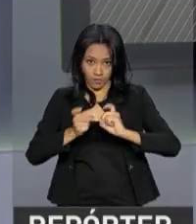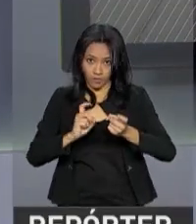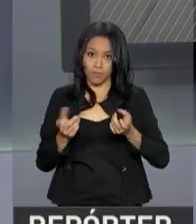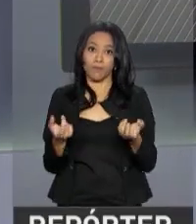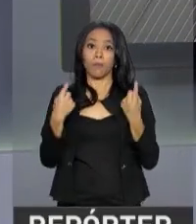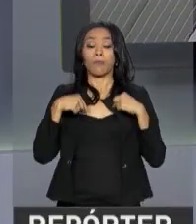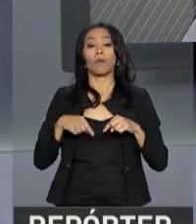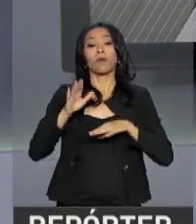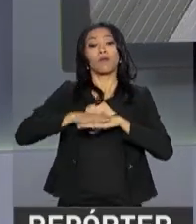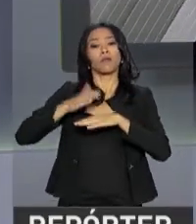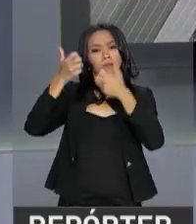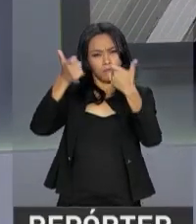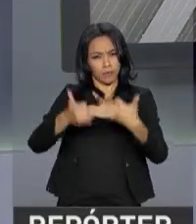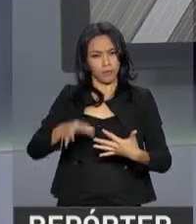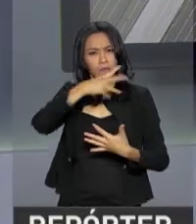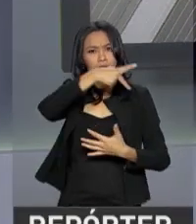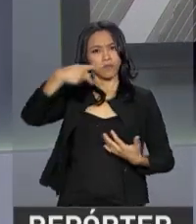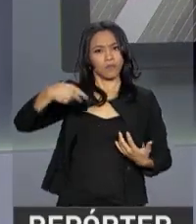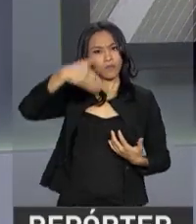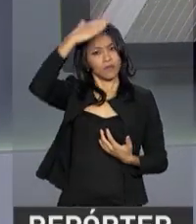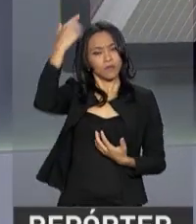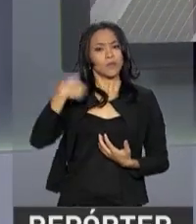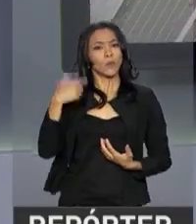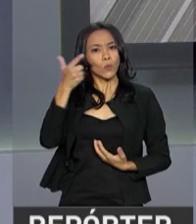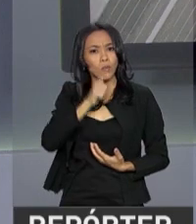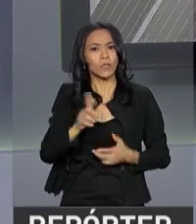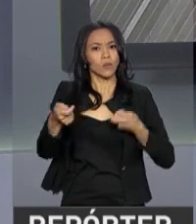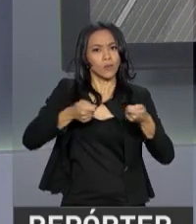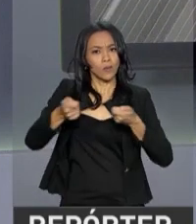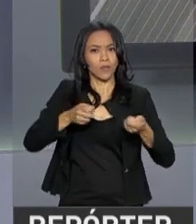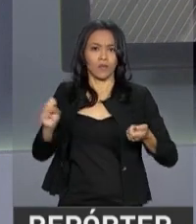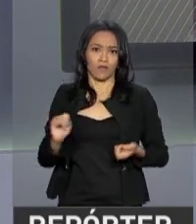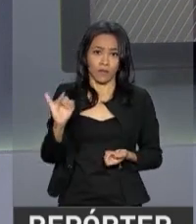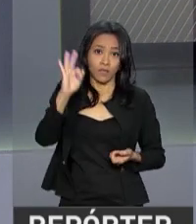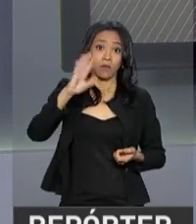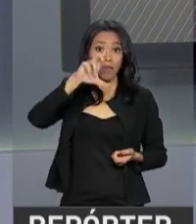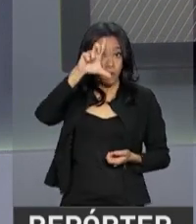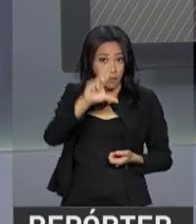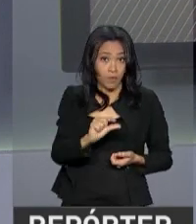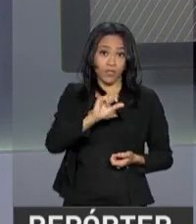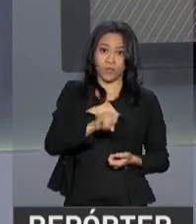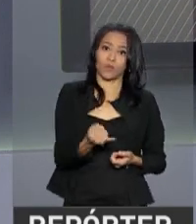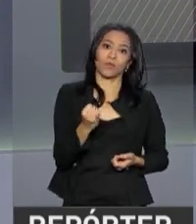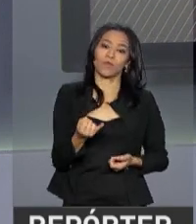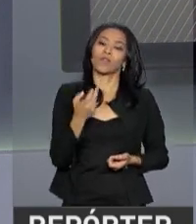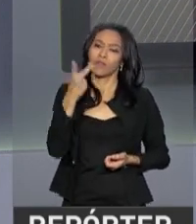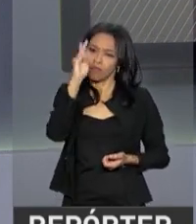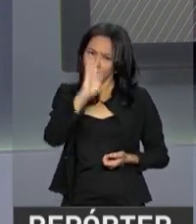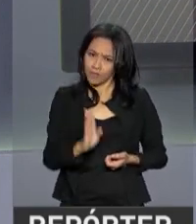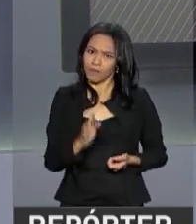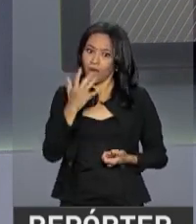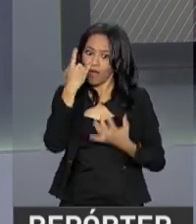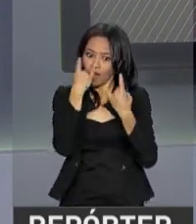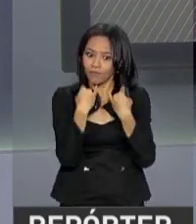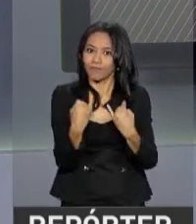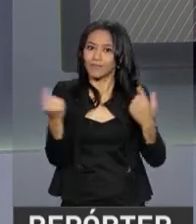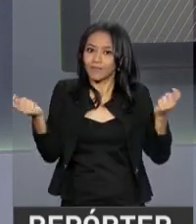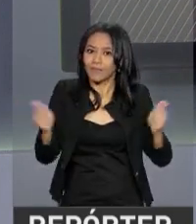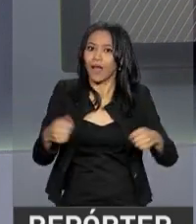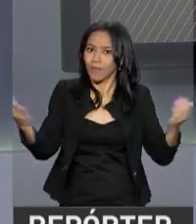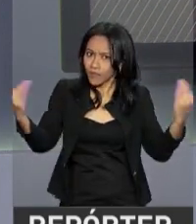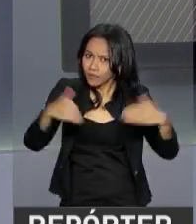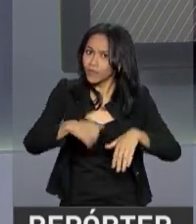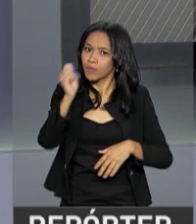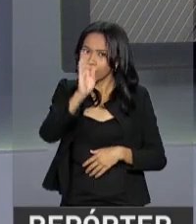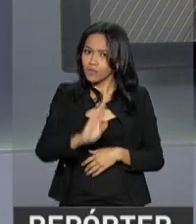teme o governo conseguiu controlar a inflação e baixar os juros e destacou que o brasil é um país atrativo para investidores você